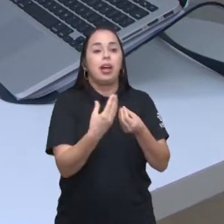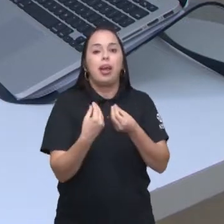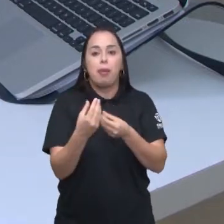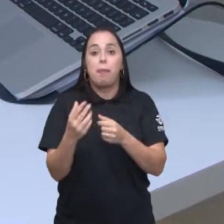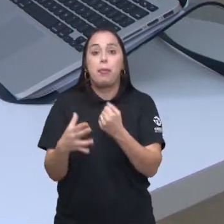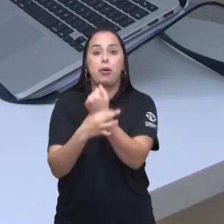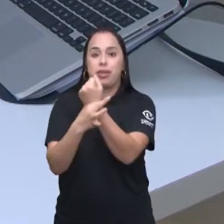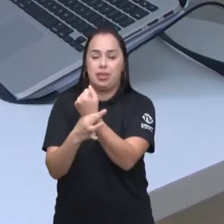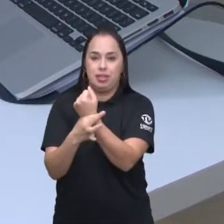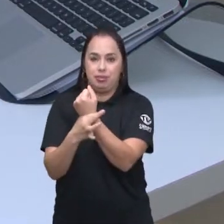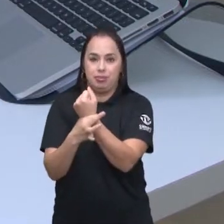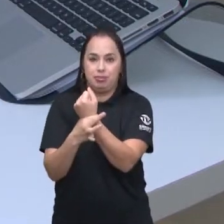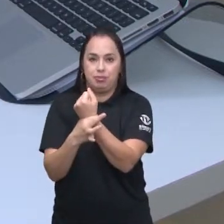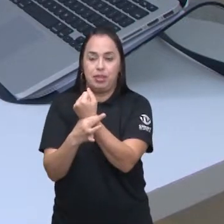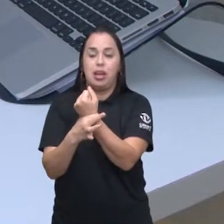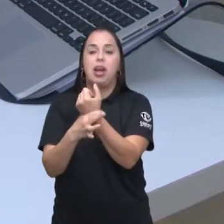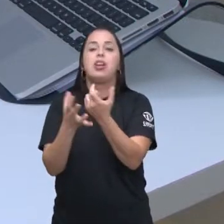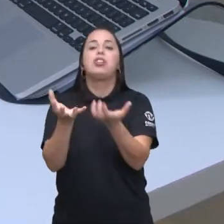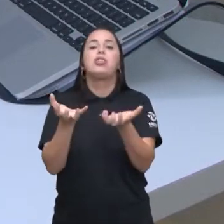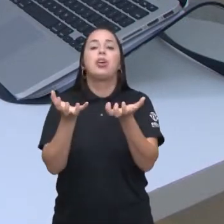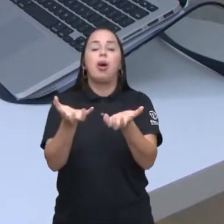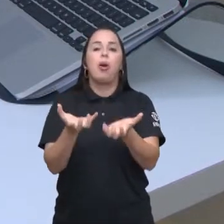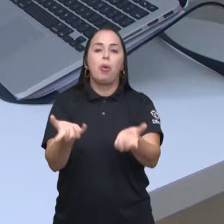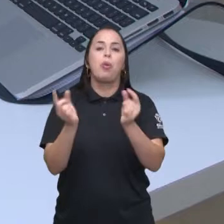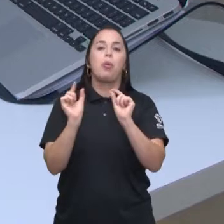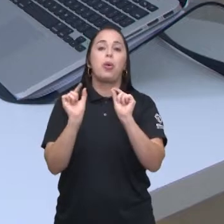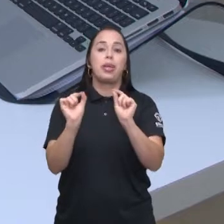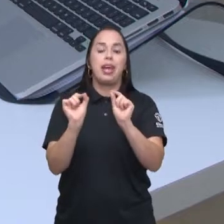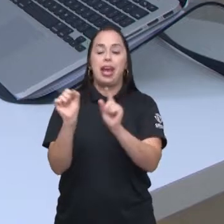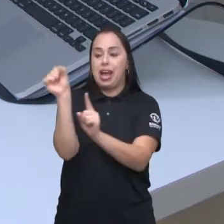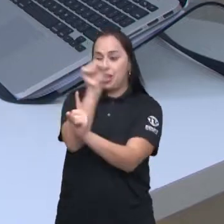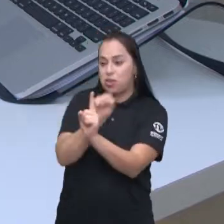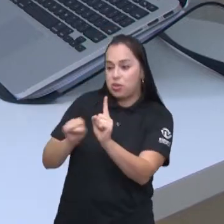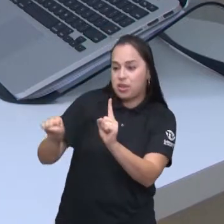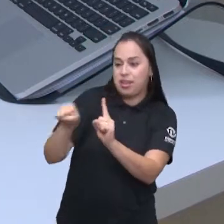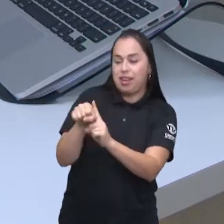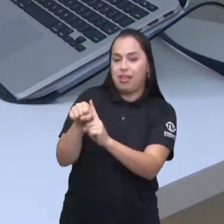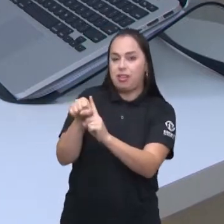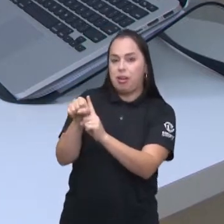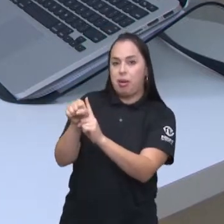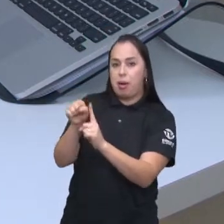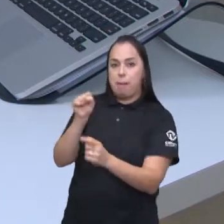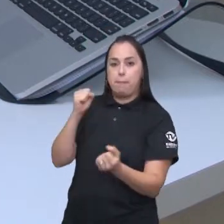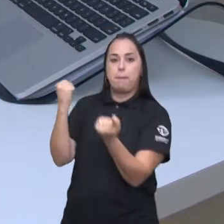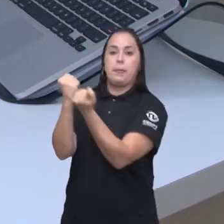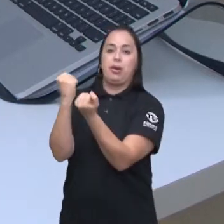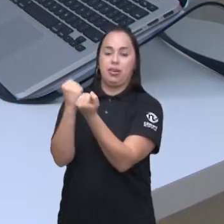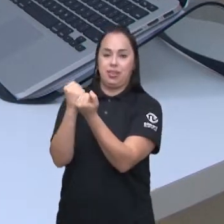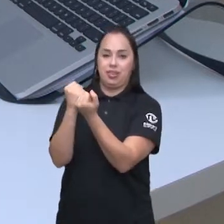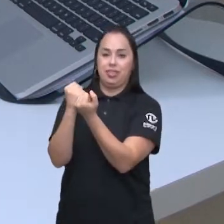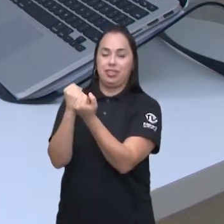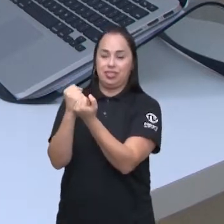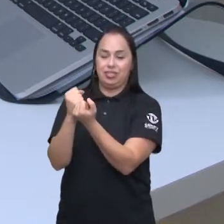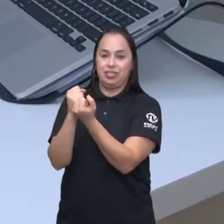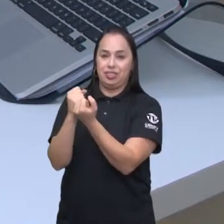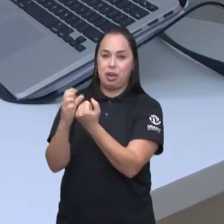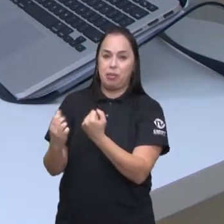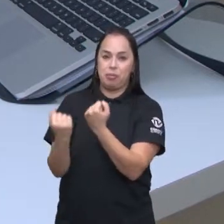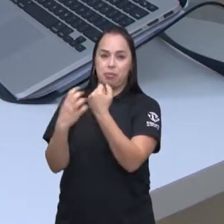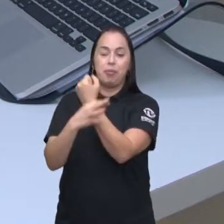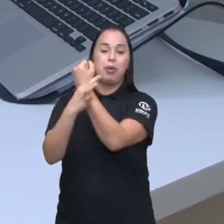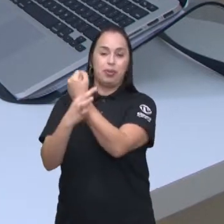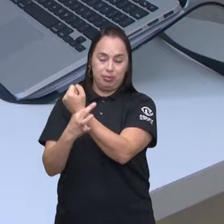procurando proteger ou individu hoje a gente está protegendo a sociedade E por quê